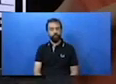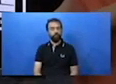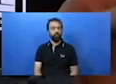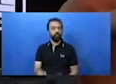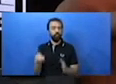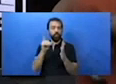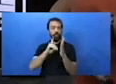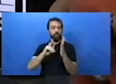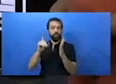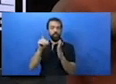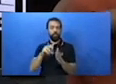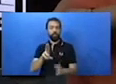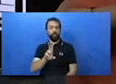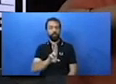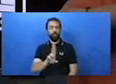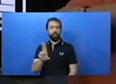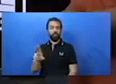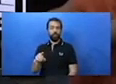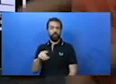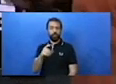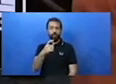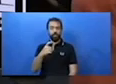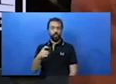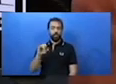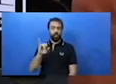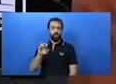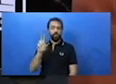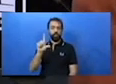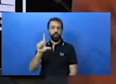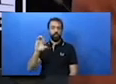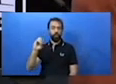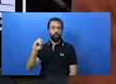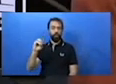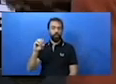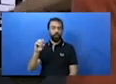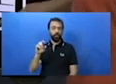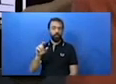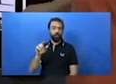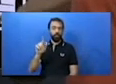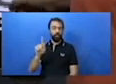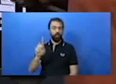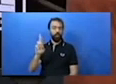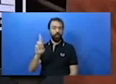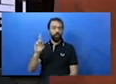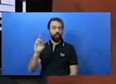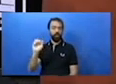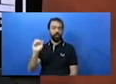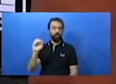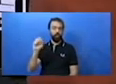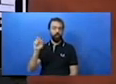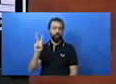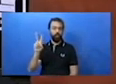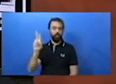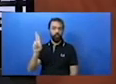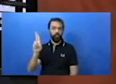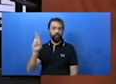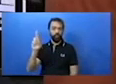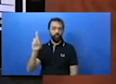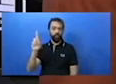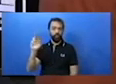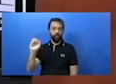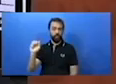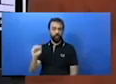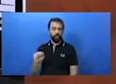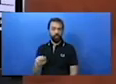são chamados de xilogravura e são usados no cordel. Gente, olha aqui, cordel,